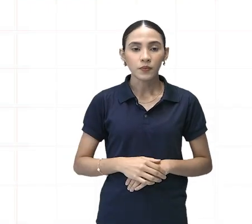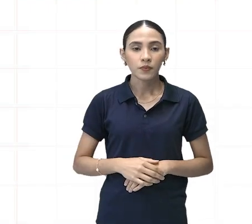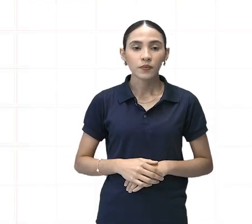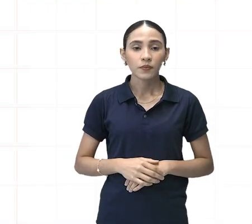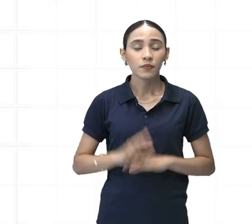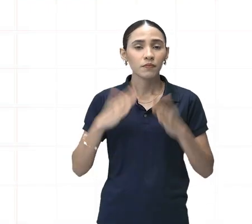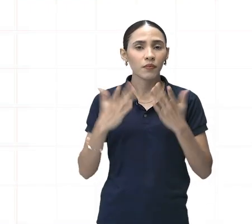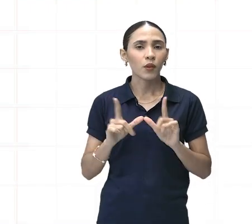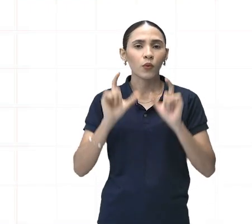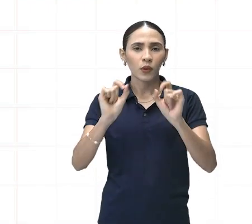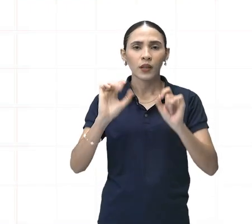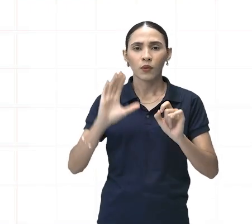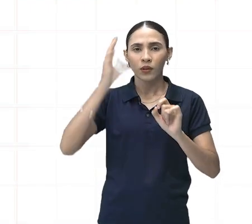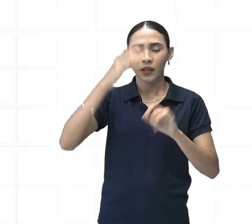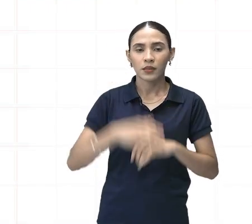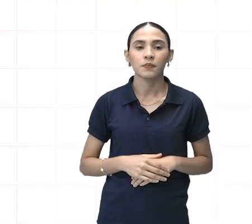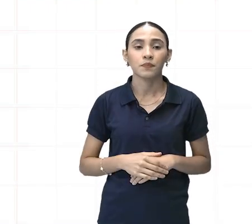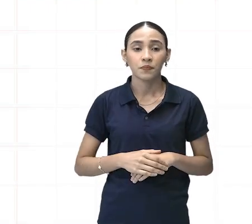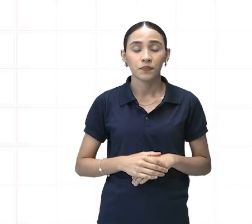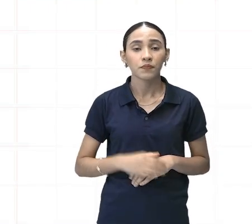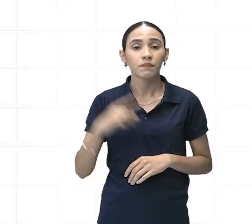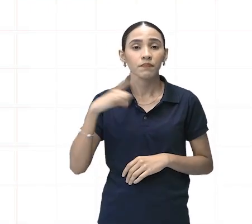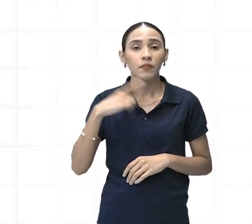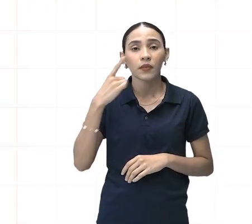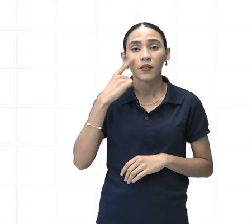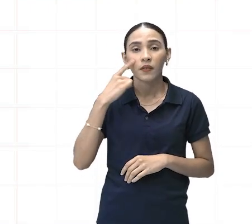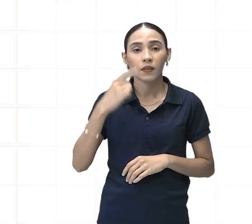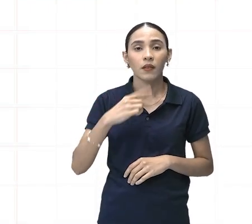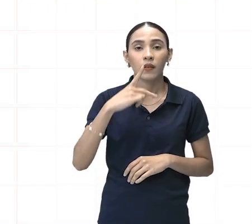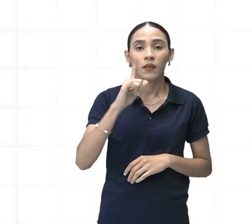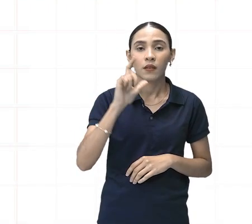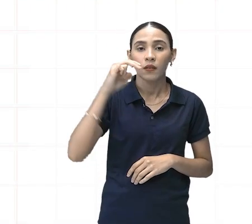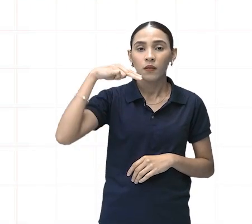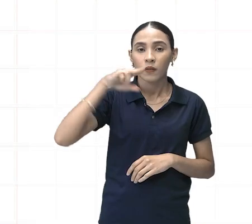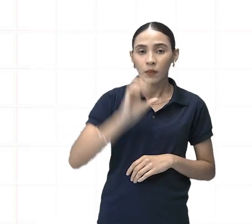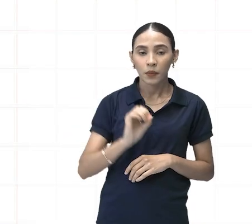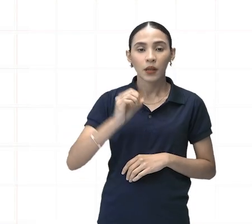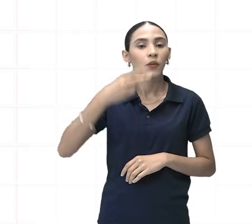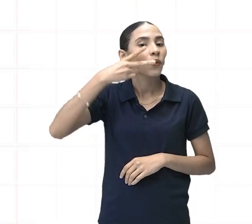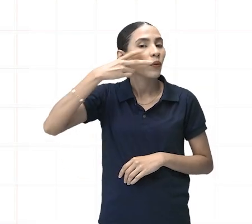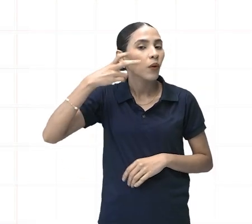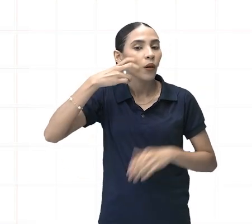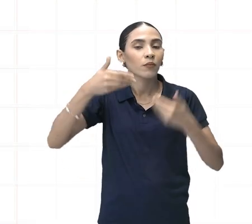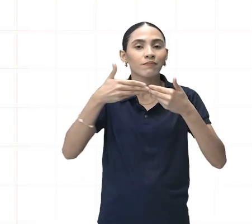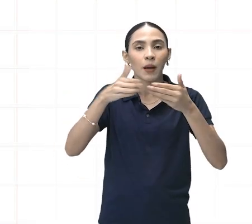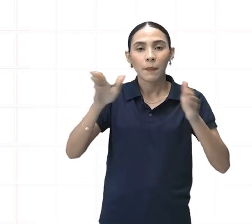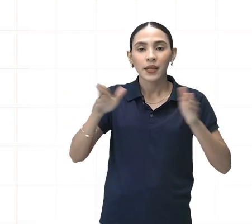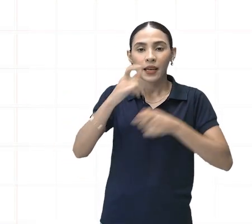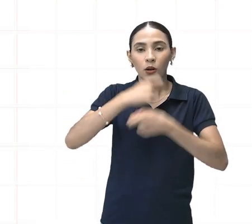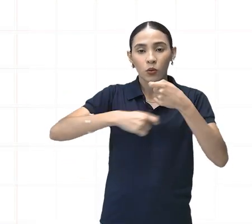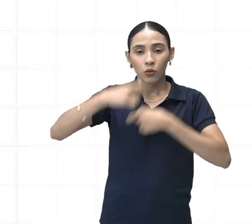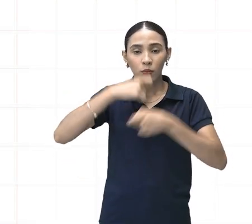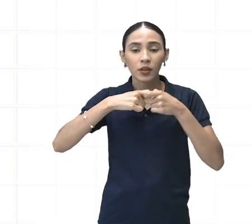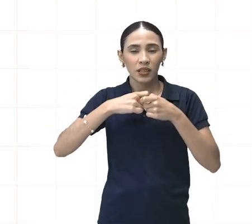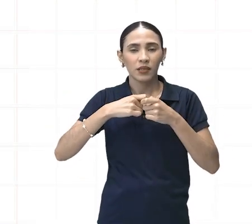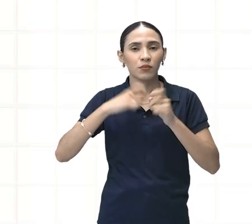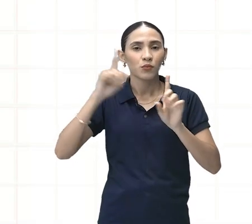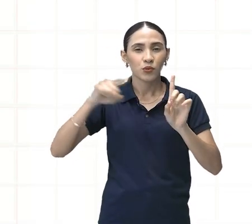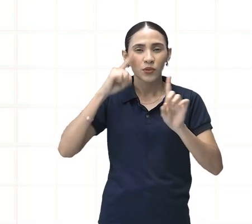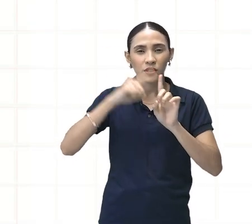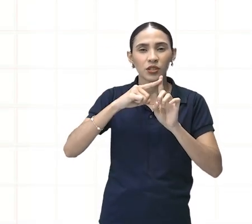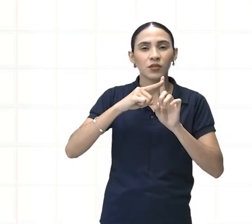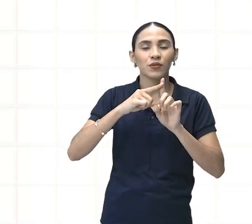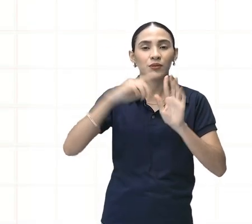1992. O que acontece nesse período? Vamos observar aqui, né, o plano Collor, abrir a economia era um dos